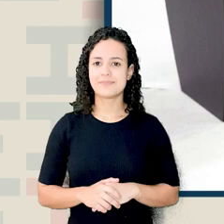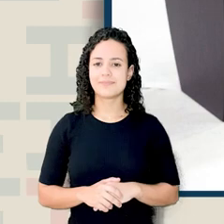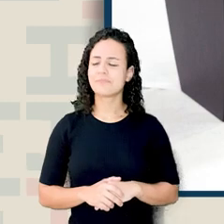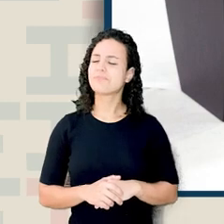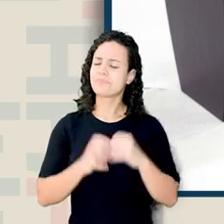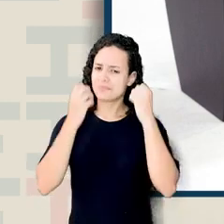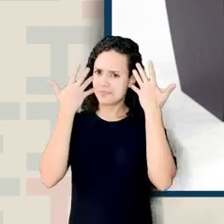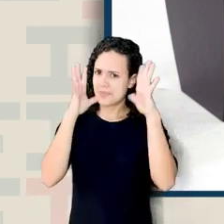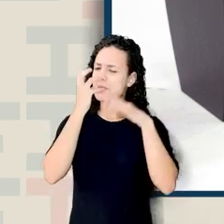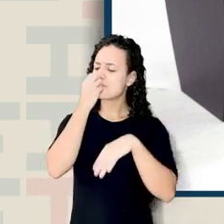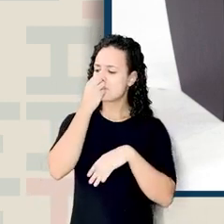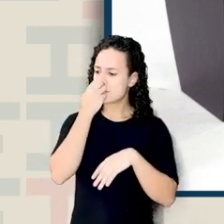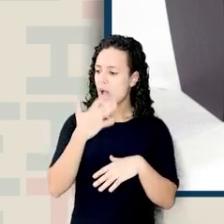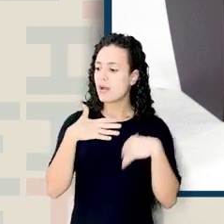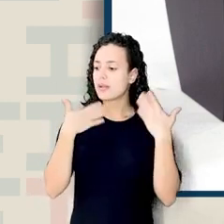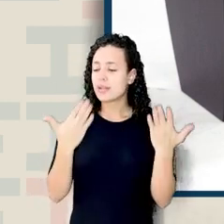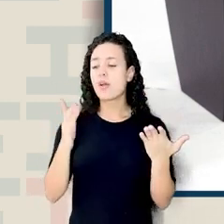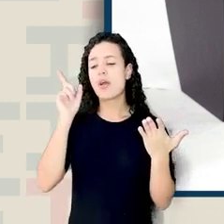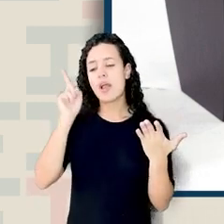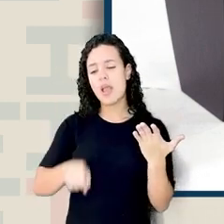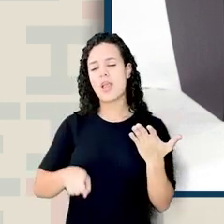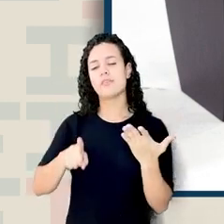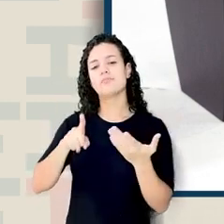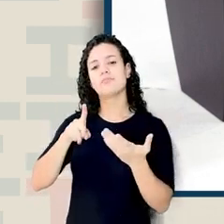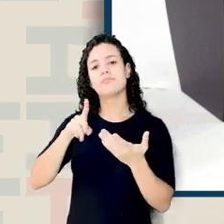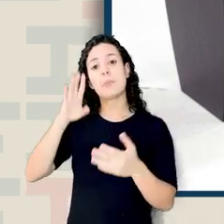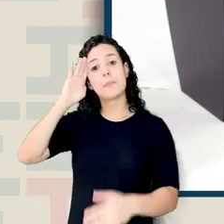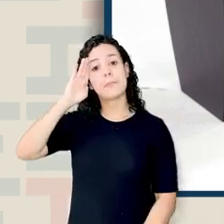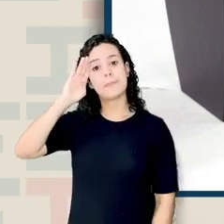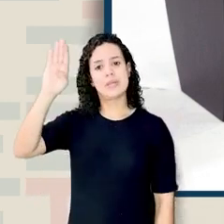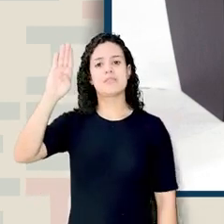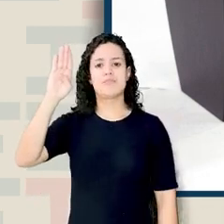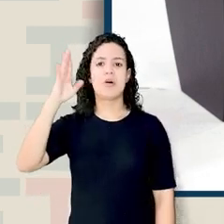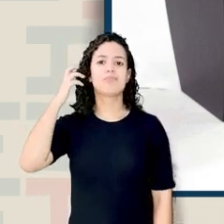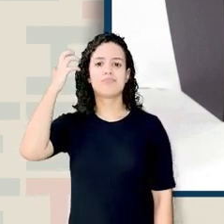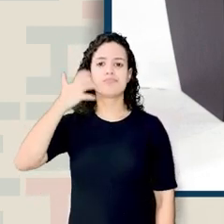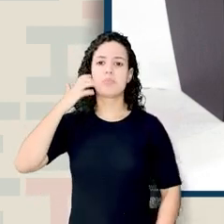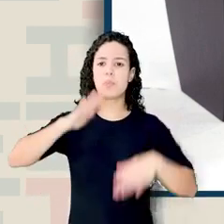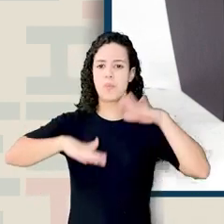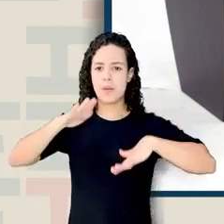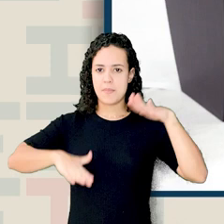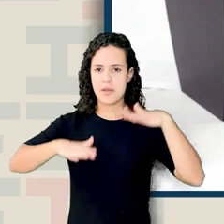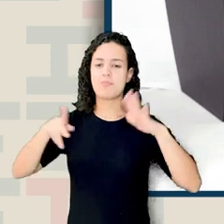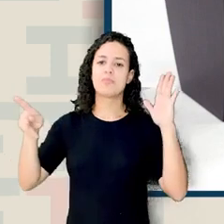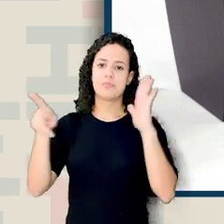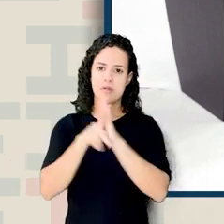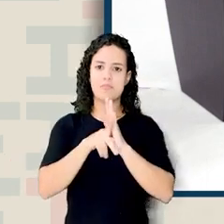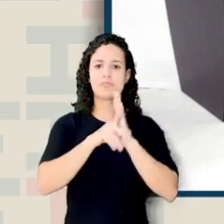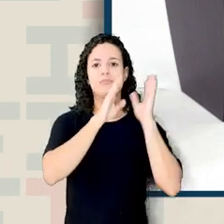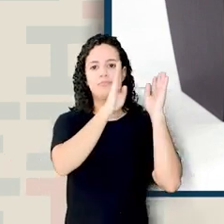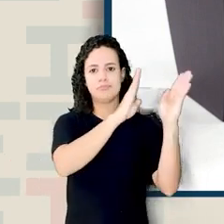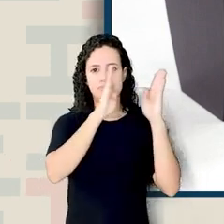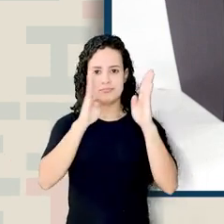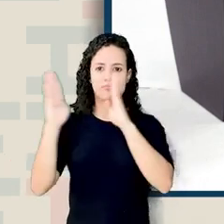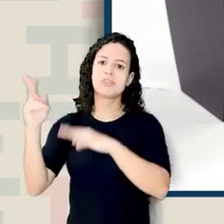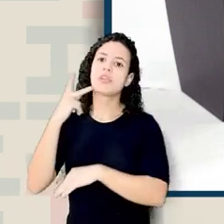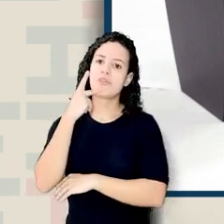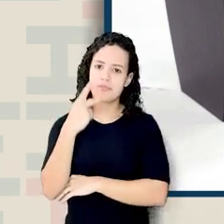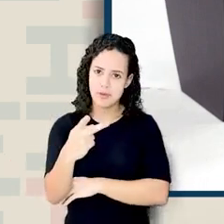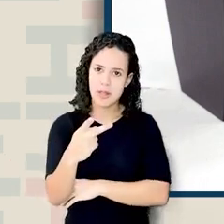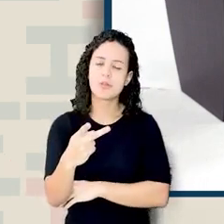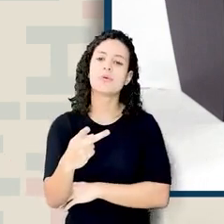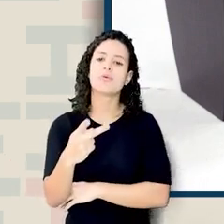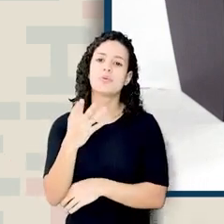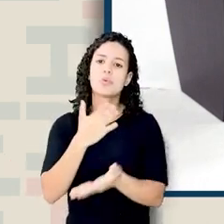Muito bem. Esses, então, são os toques centrais relacionados àquela divisão, né, que eu falei desde o começo da